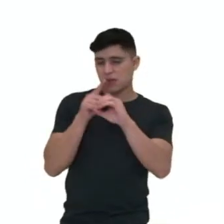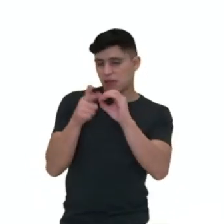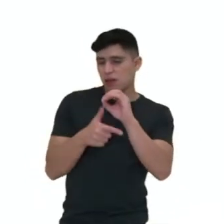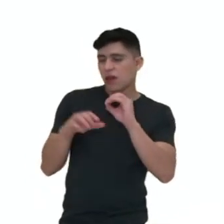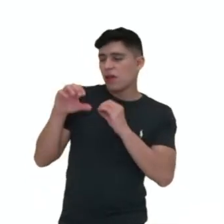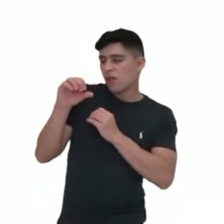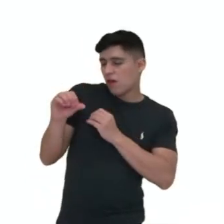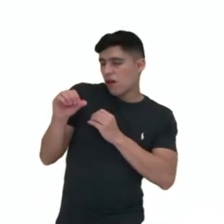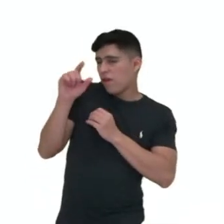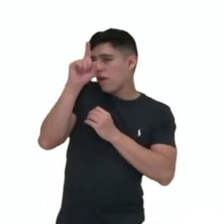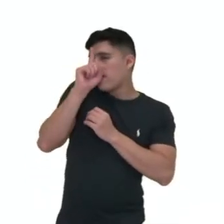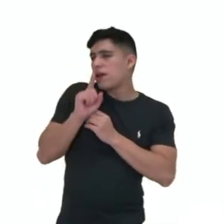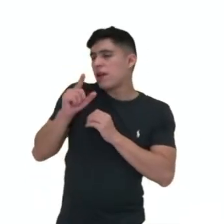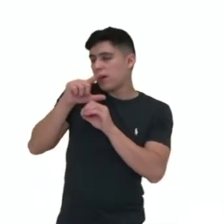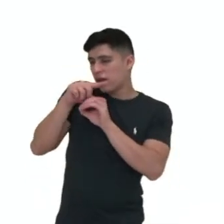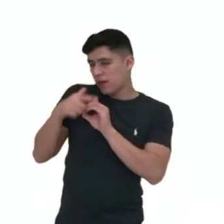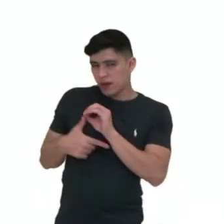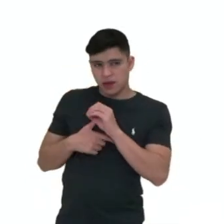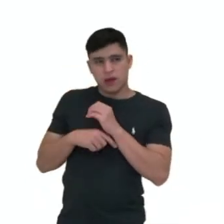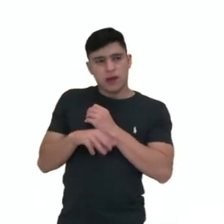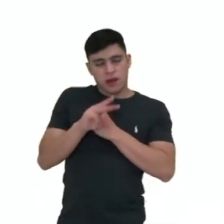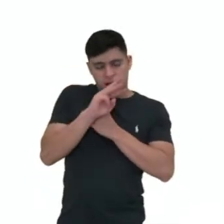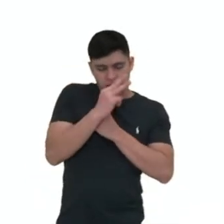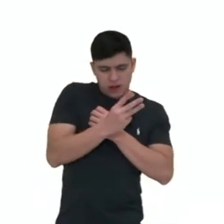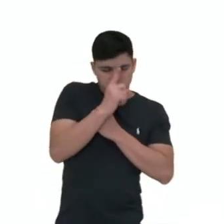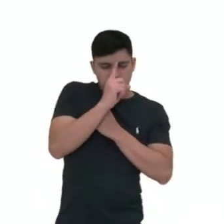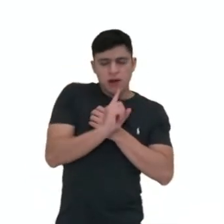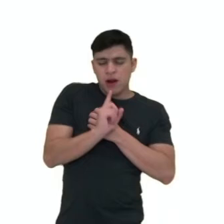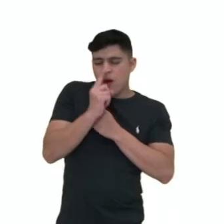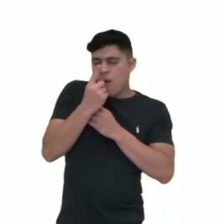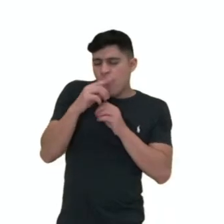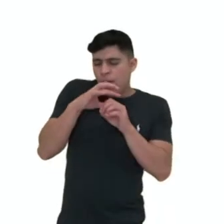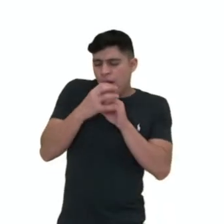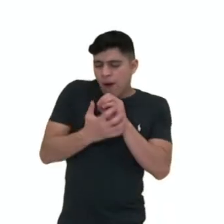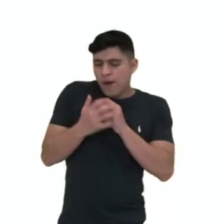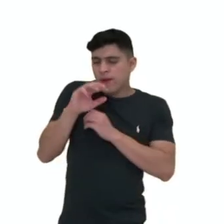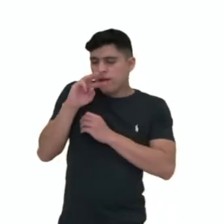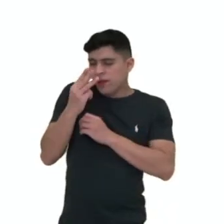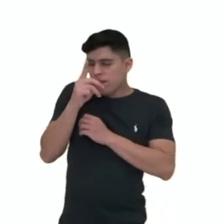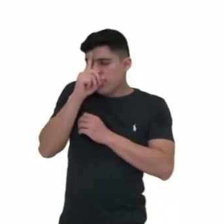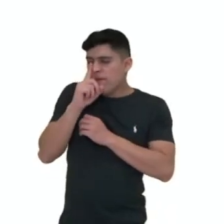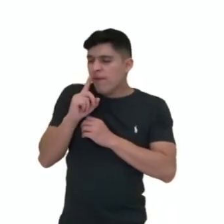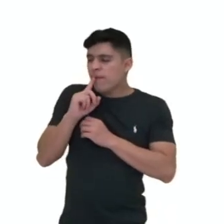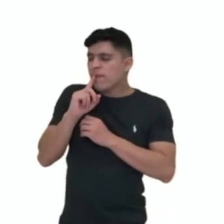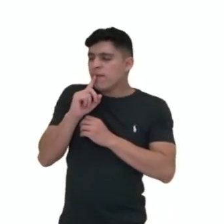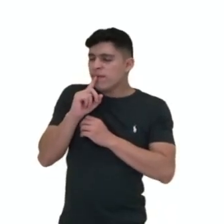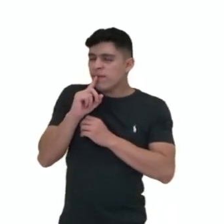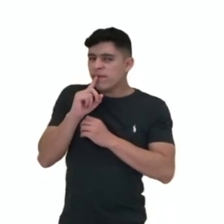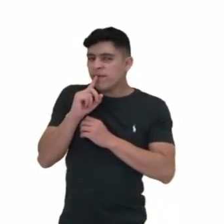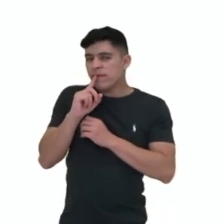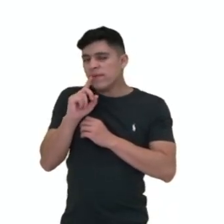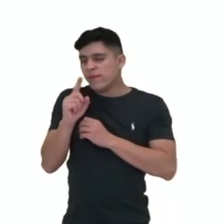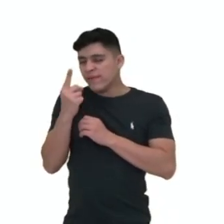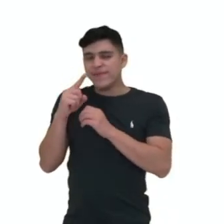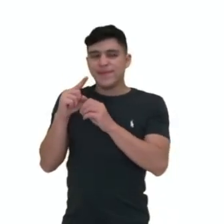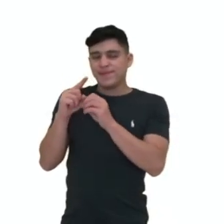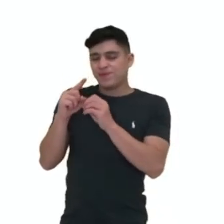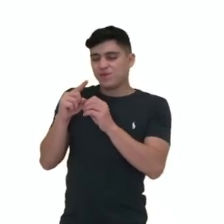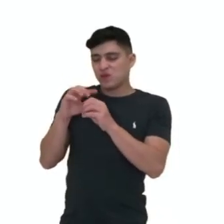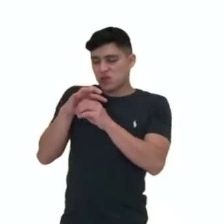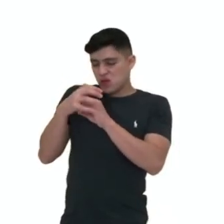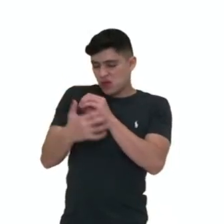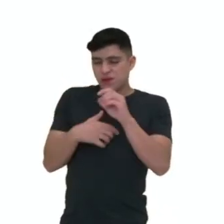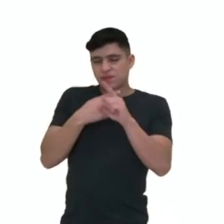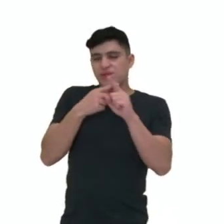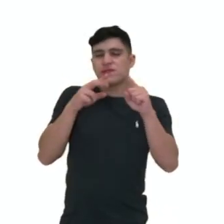9 amarelas e lisas. 3 amarelas e 1 rugosa vai ter 3 amarelas e rugosas. Porque daí a